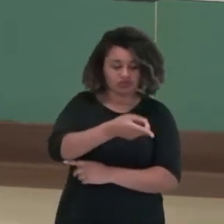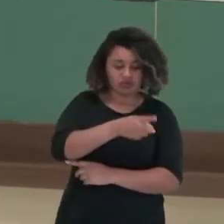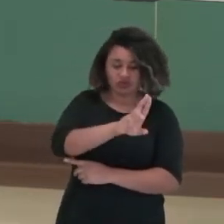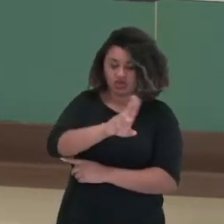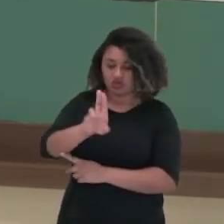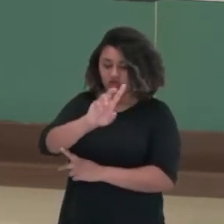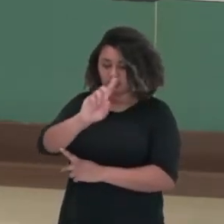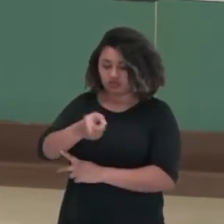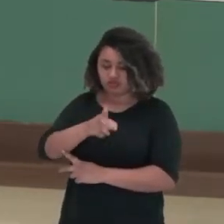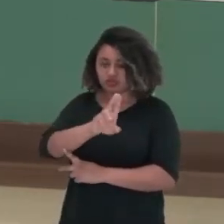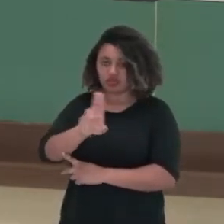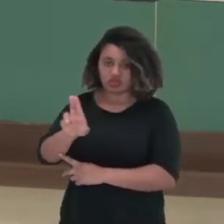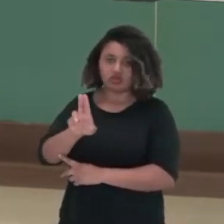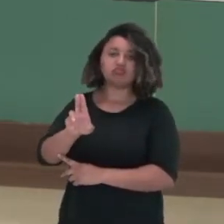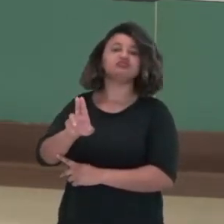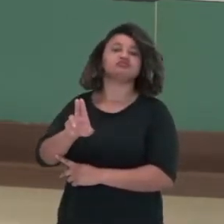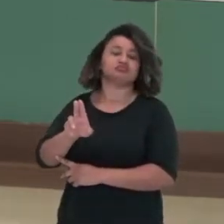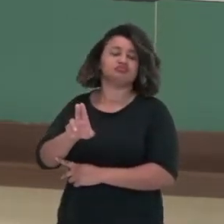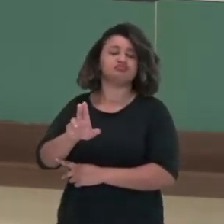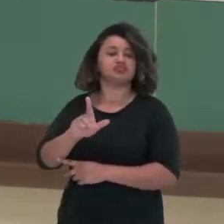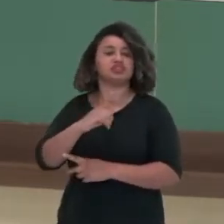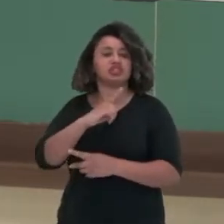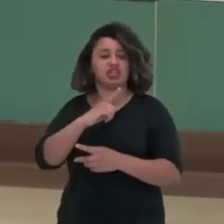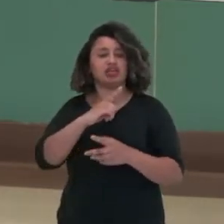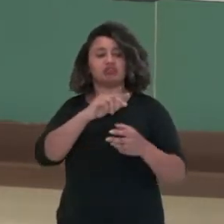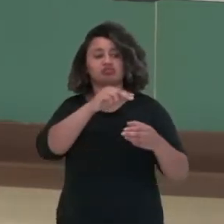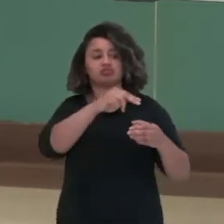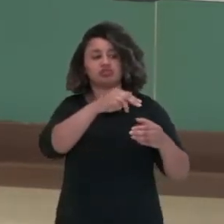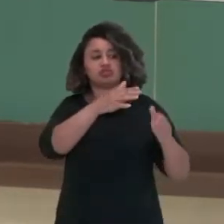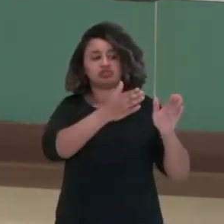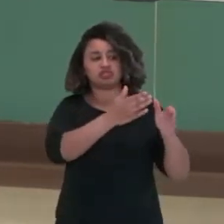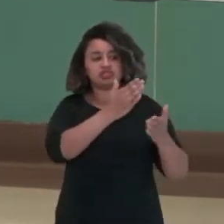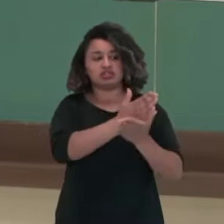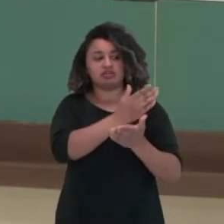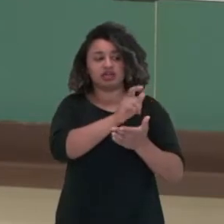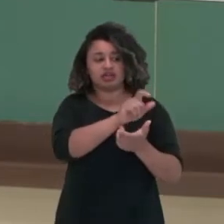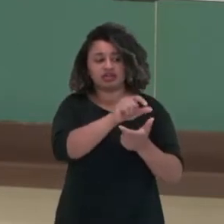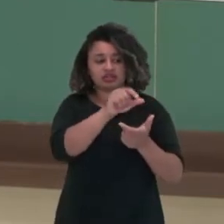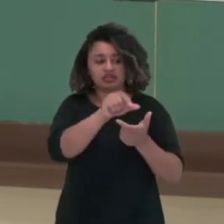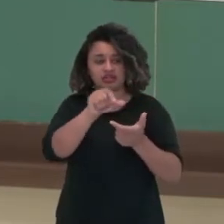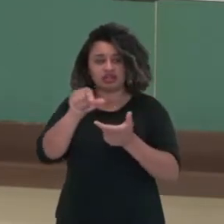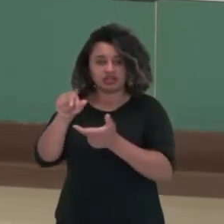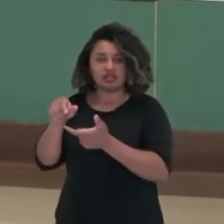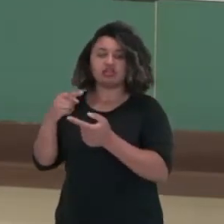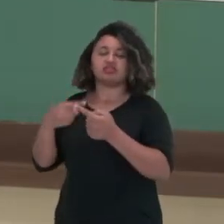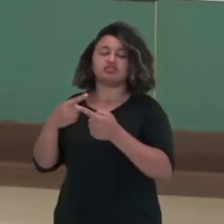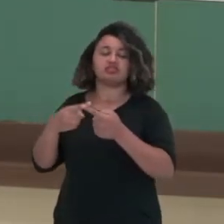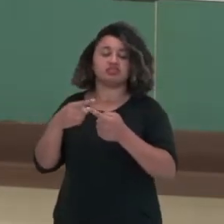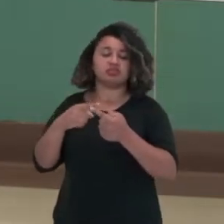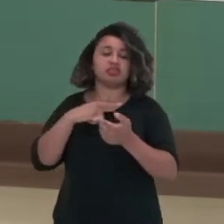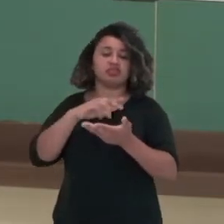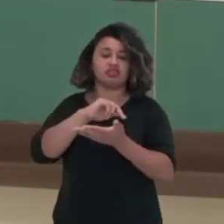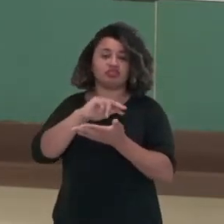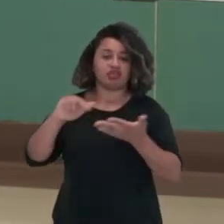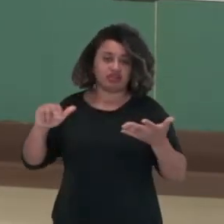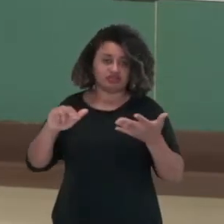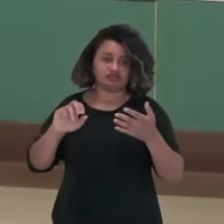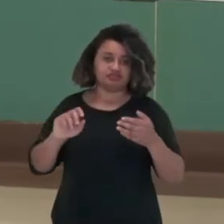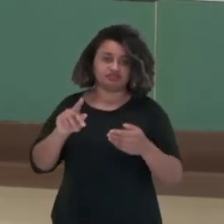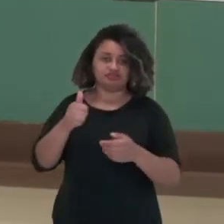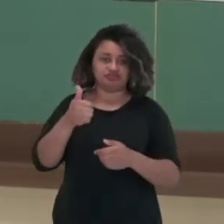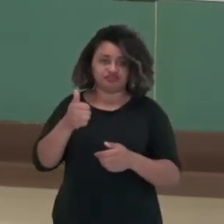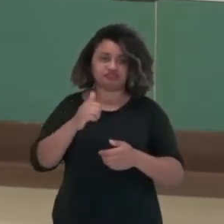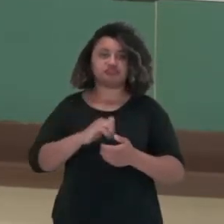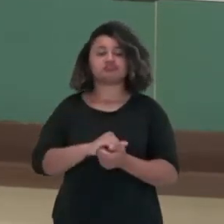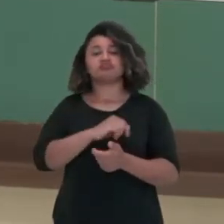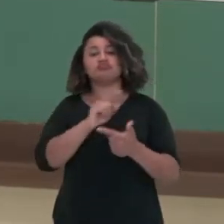aqui. Então, vários núcleos, porque o sujeito é composto. Legal? Outra situação